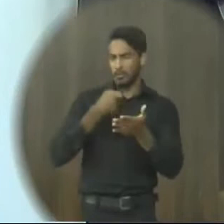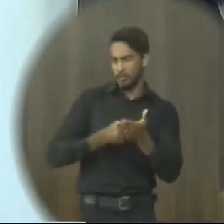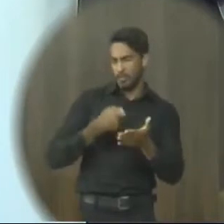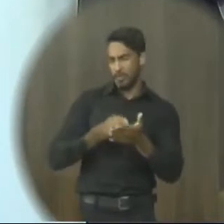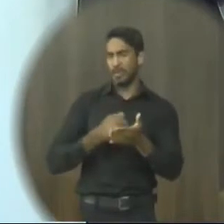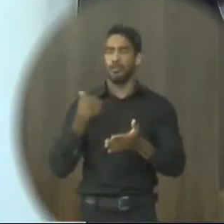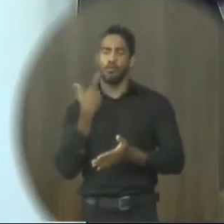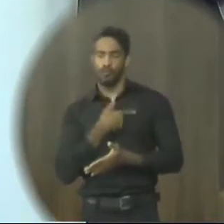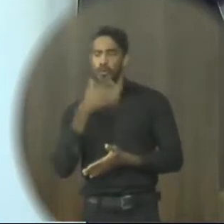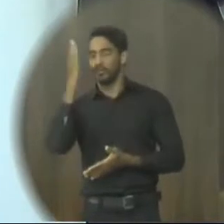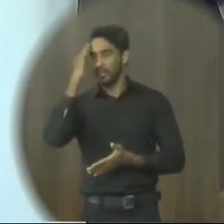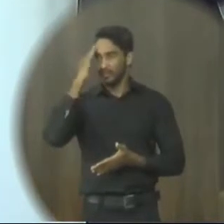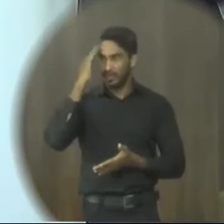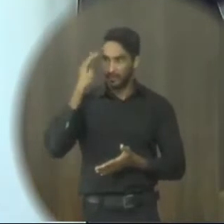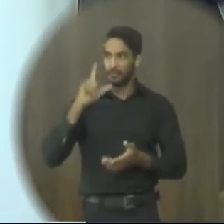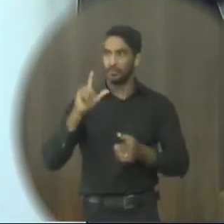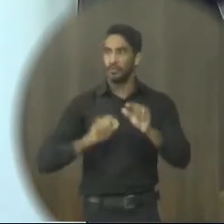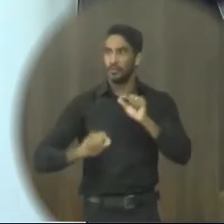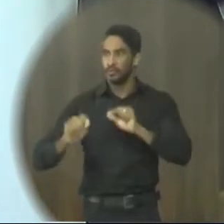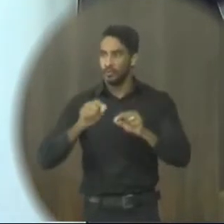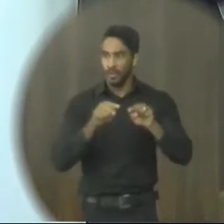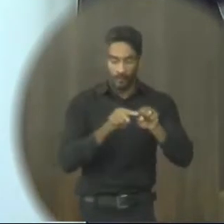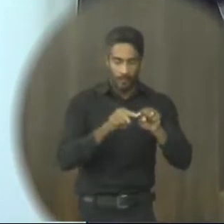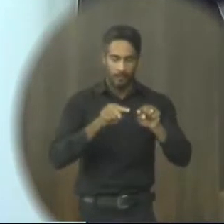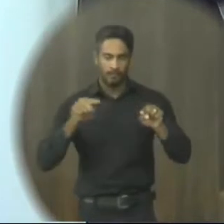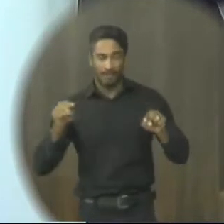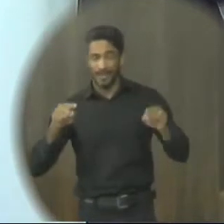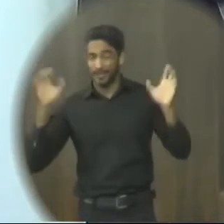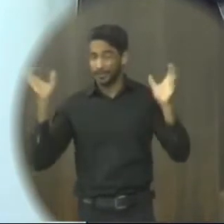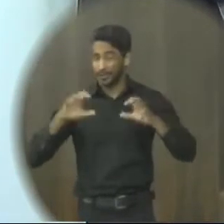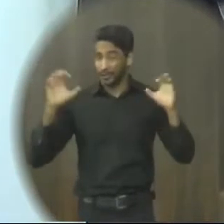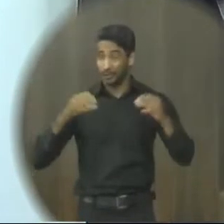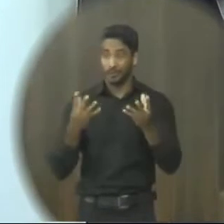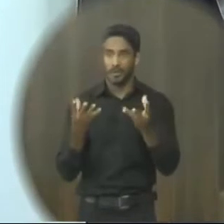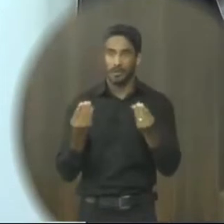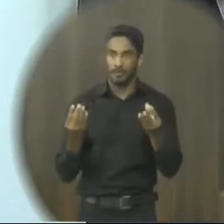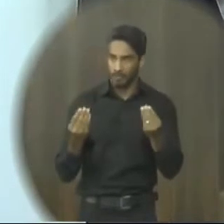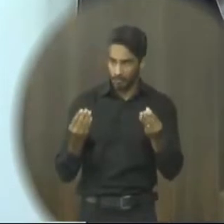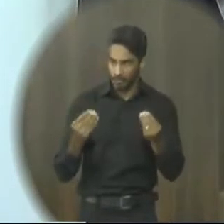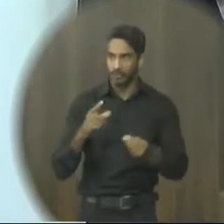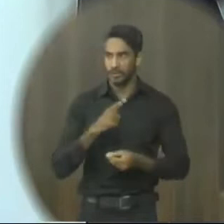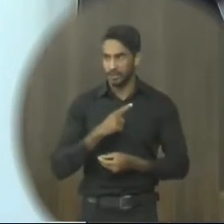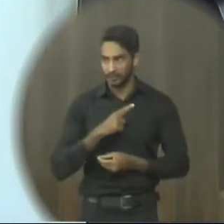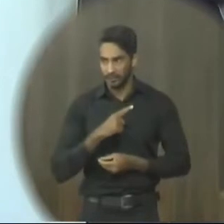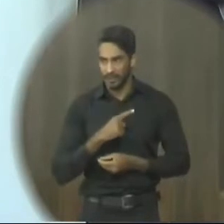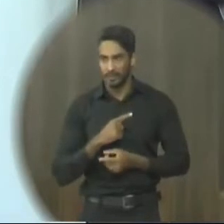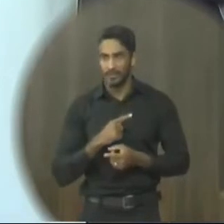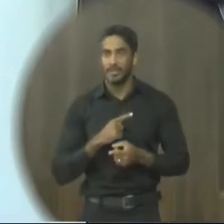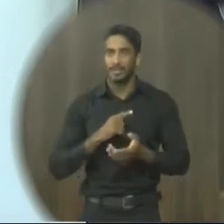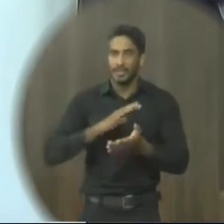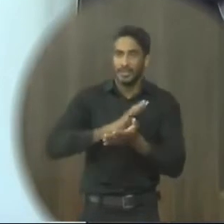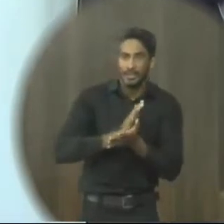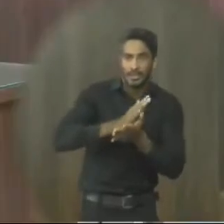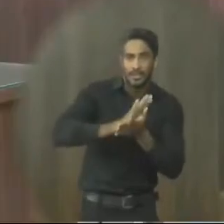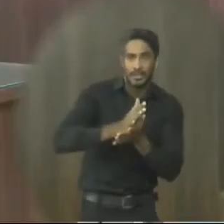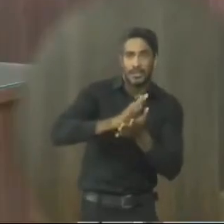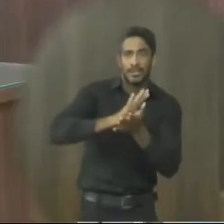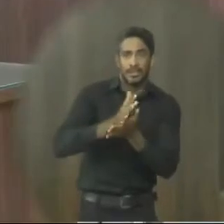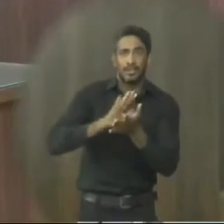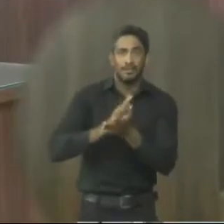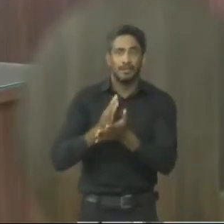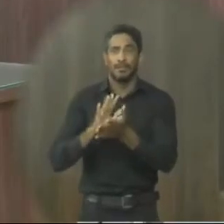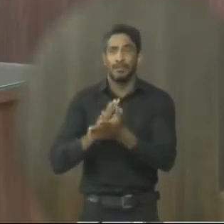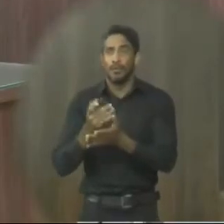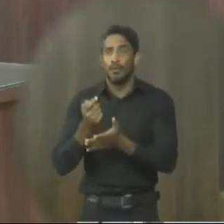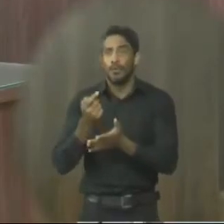a gente sabe que nós passamos por um período intenso de chuvas, né, e que danificou quase